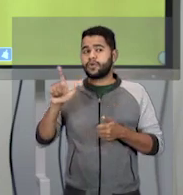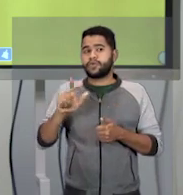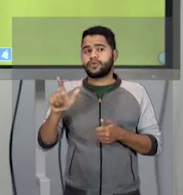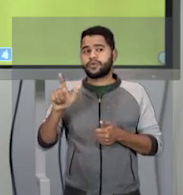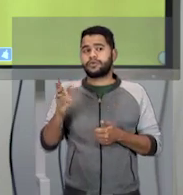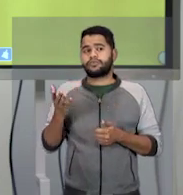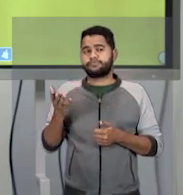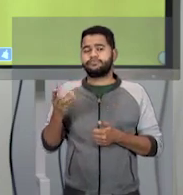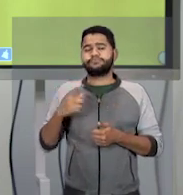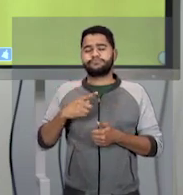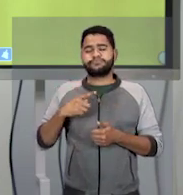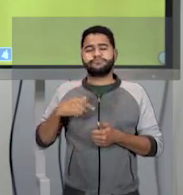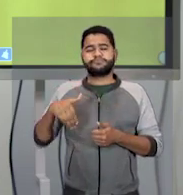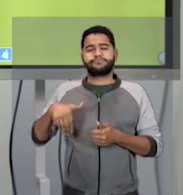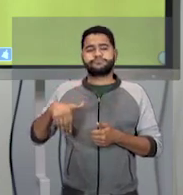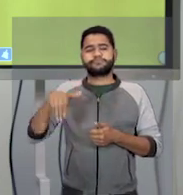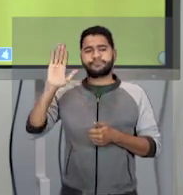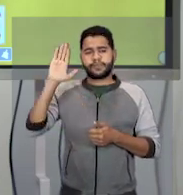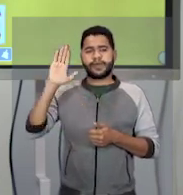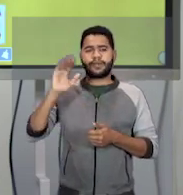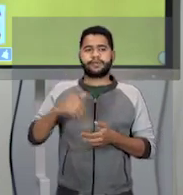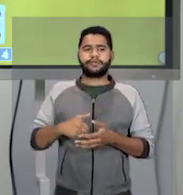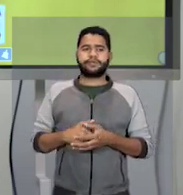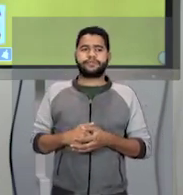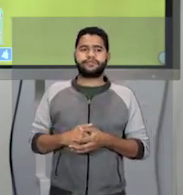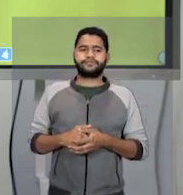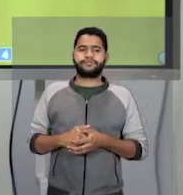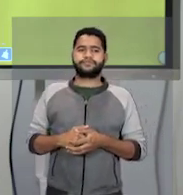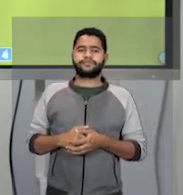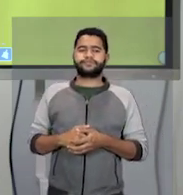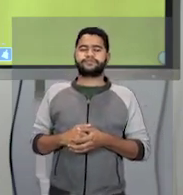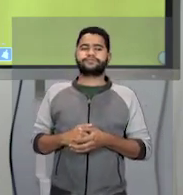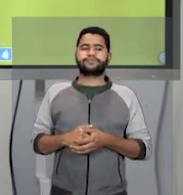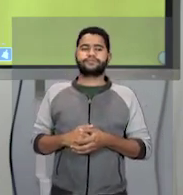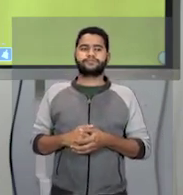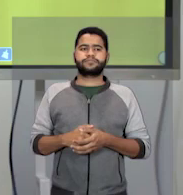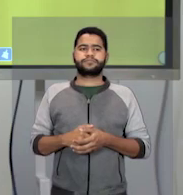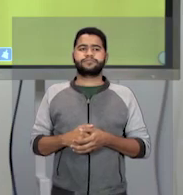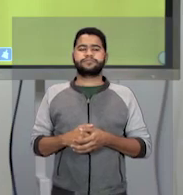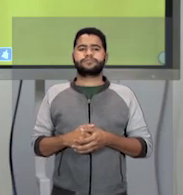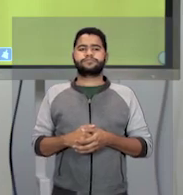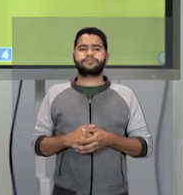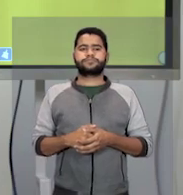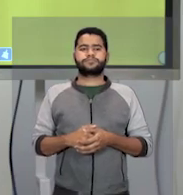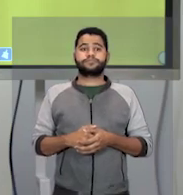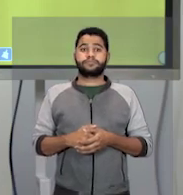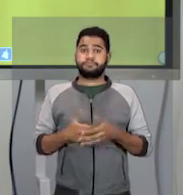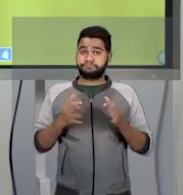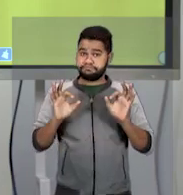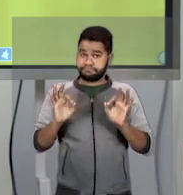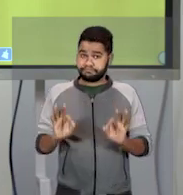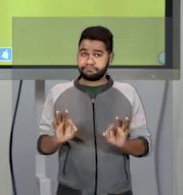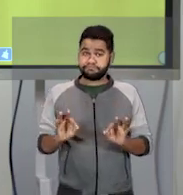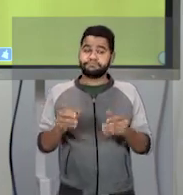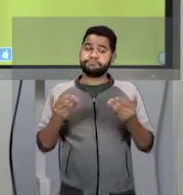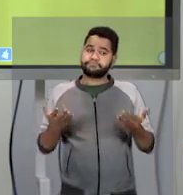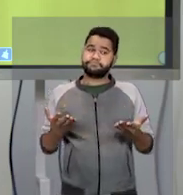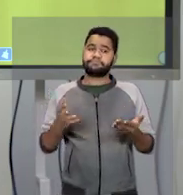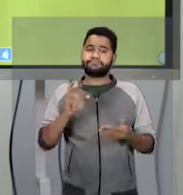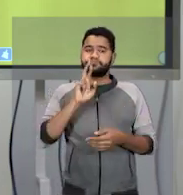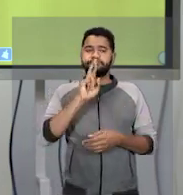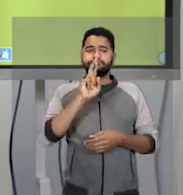É aquele que possui a maior condutividade de todas, certo? Então, a